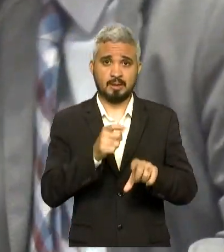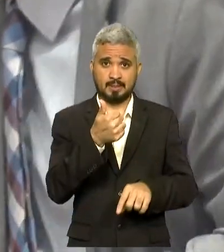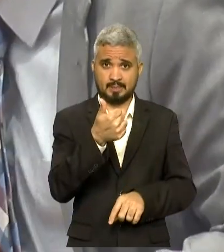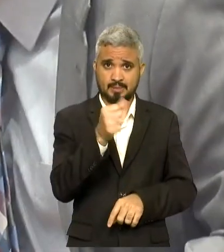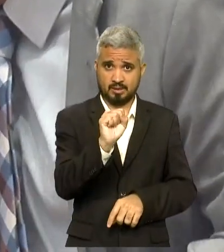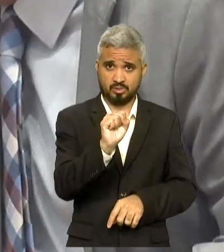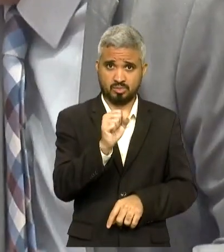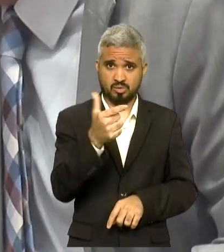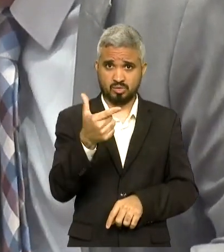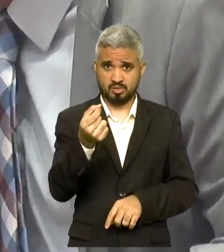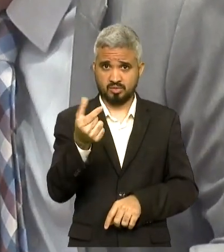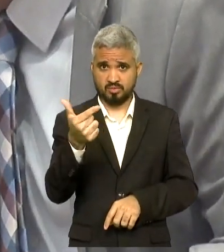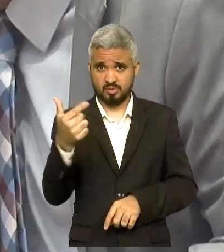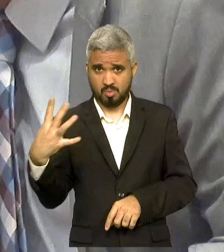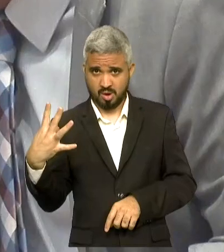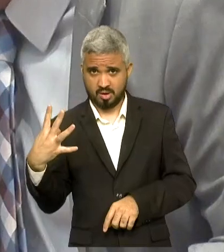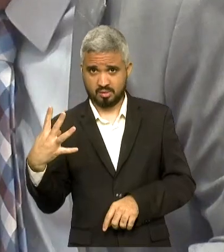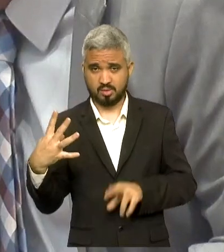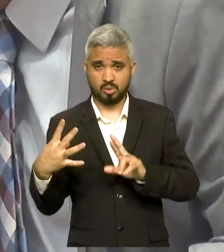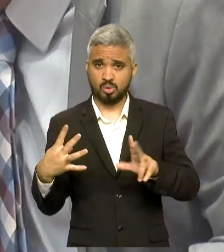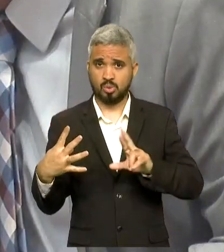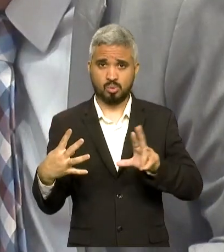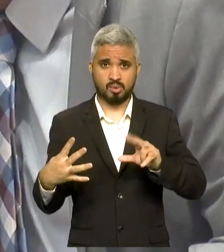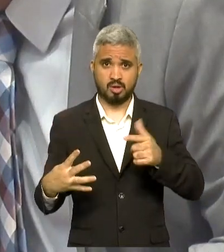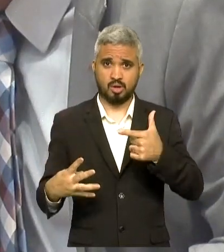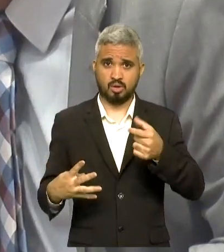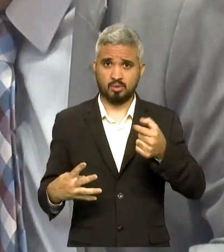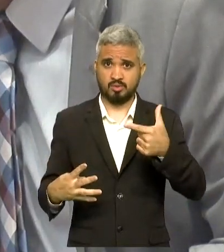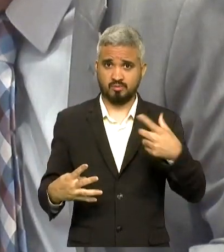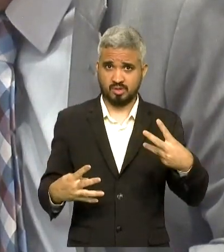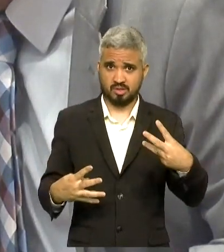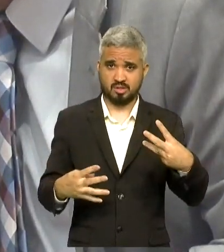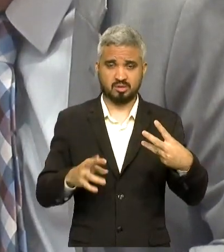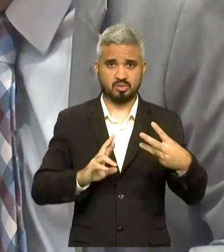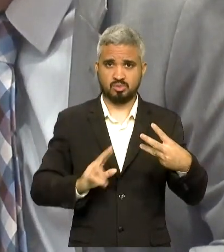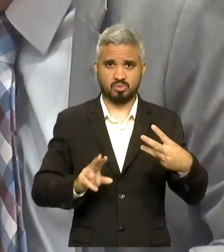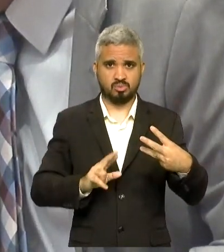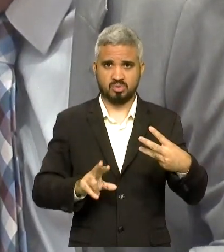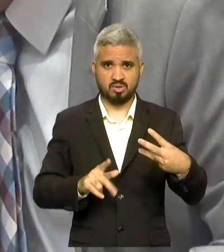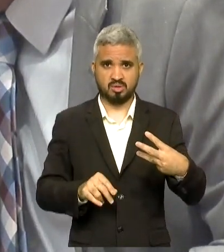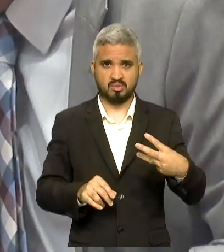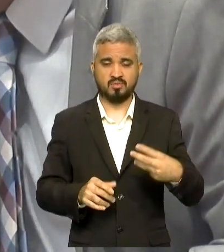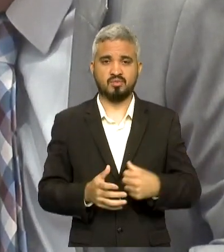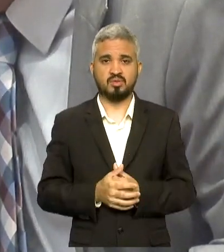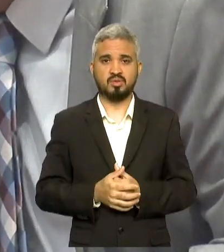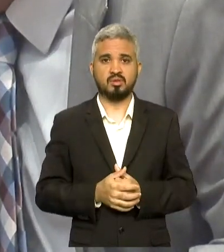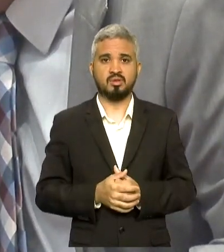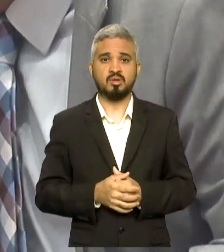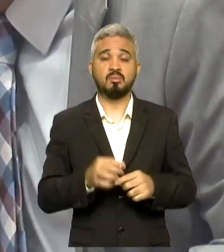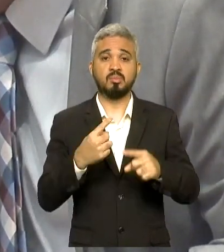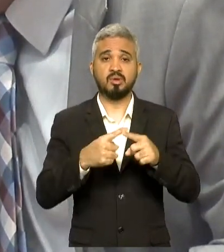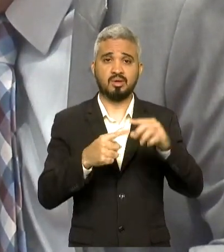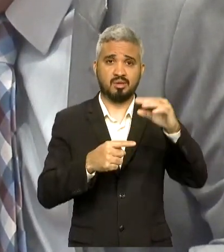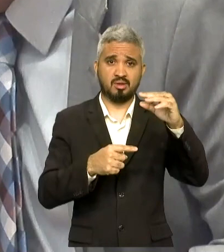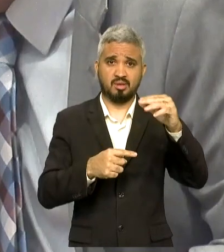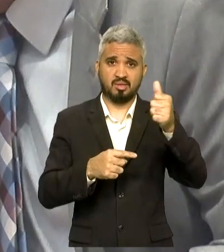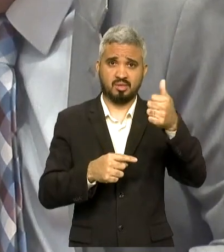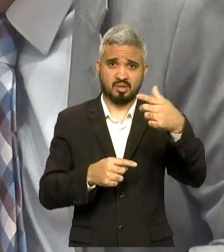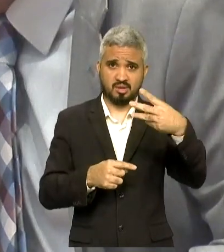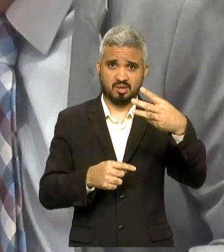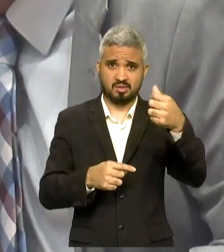não 18/2023, porque está seguindo a sequência aqui, 13, 11, 12, 13, 17, 18. Então, eu acredito